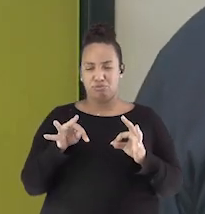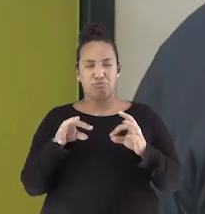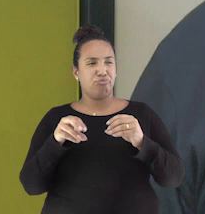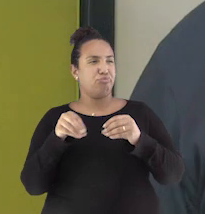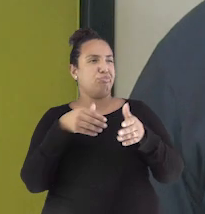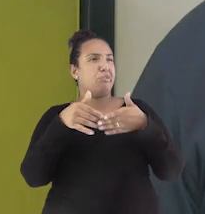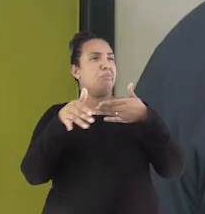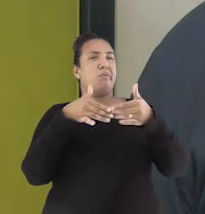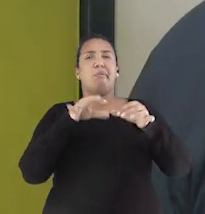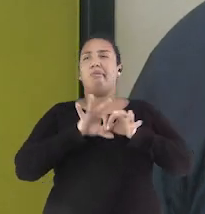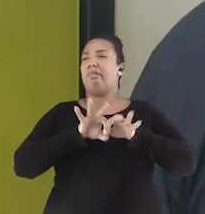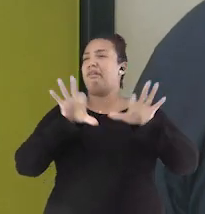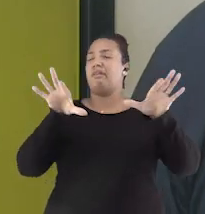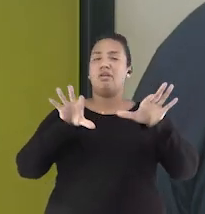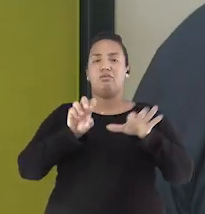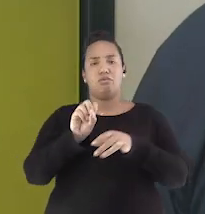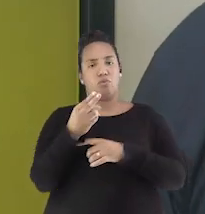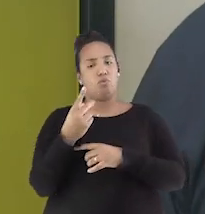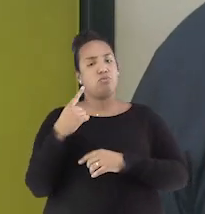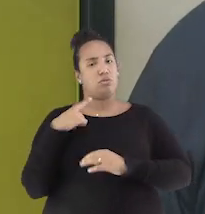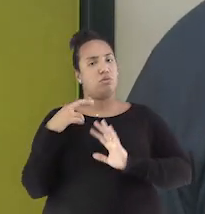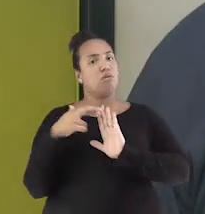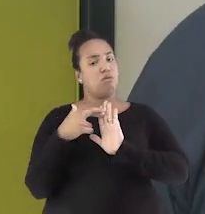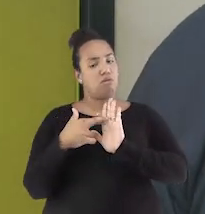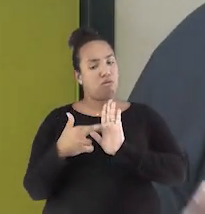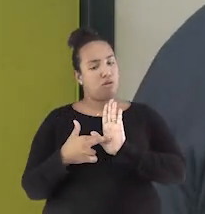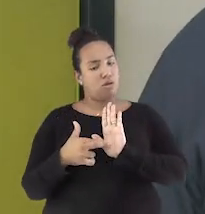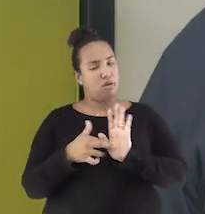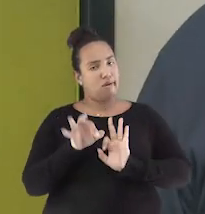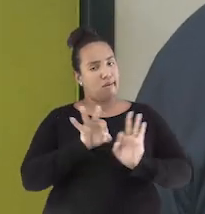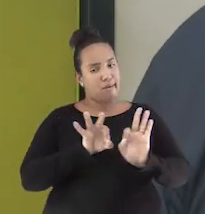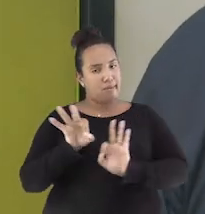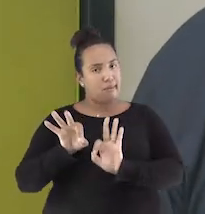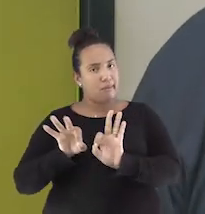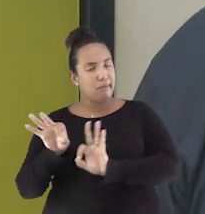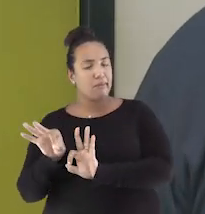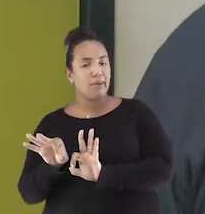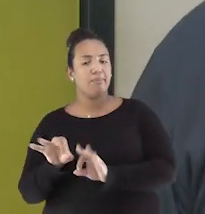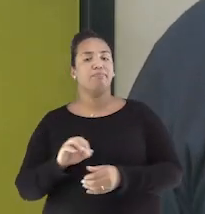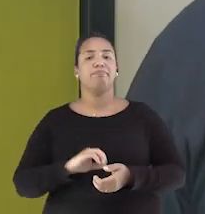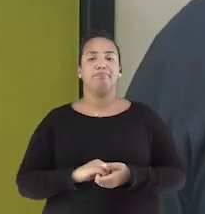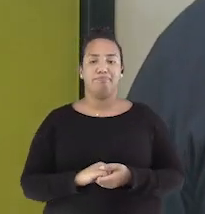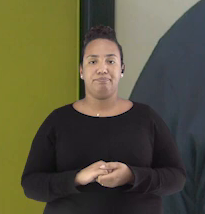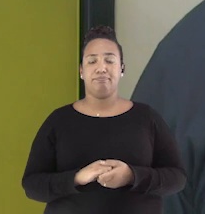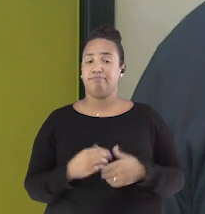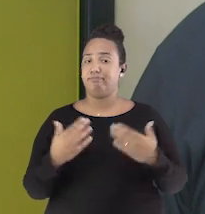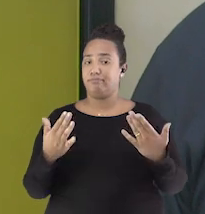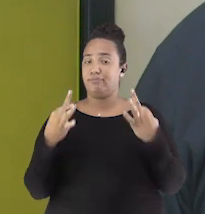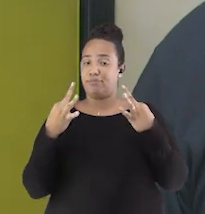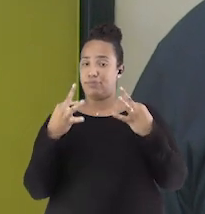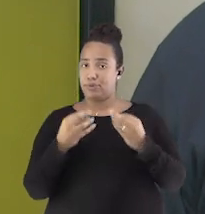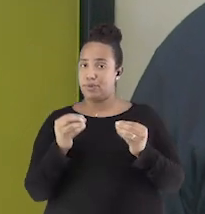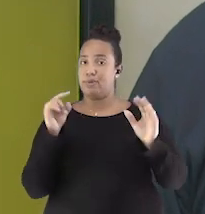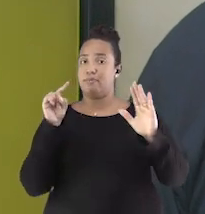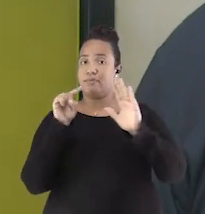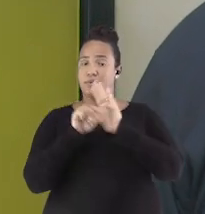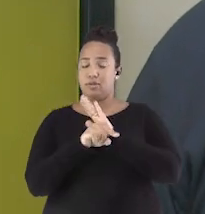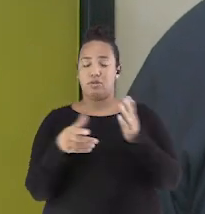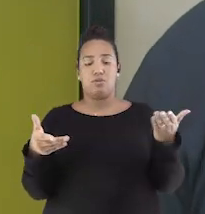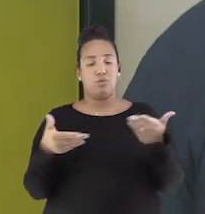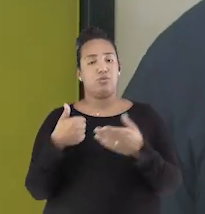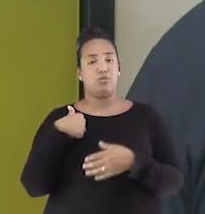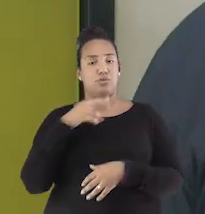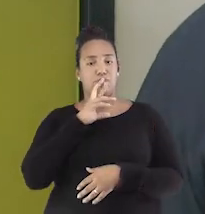aleatórios feitos de qualquer jeito ou será que tem várias regras guiando resultado que chega aos nossos ouvidos essas perguntas nós vamos responder